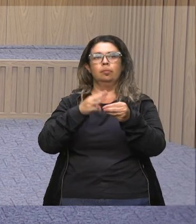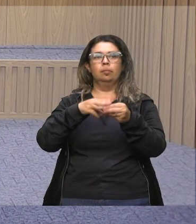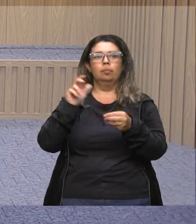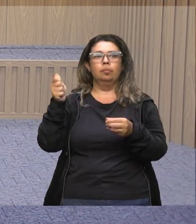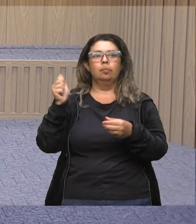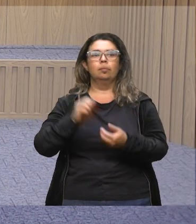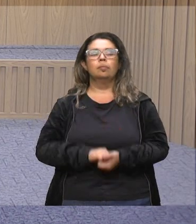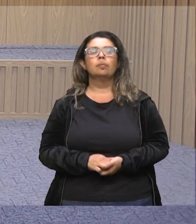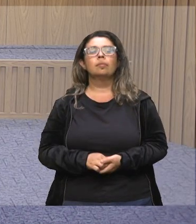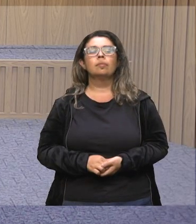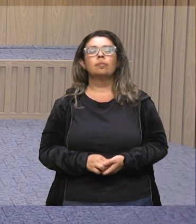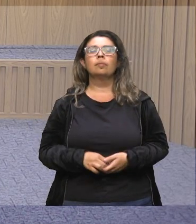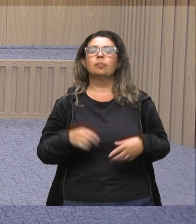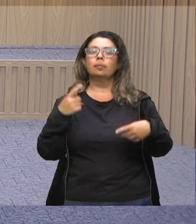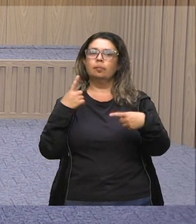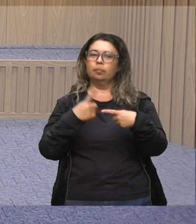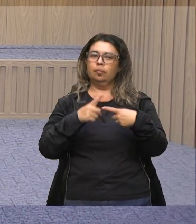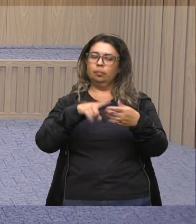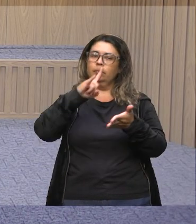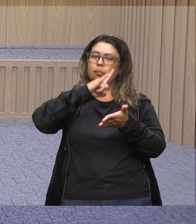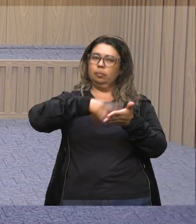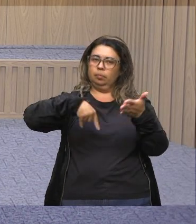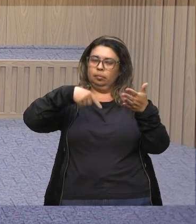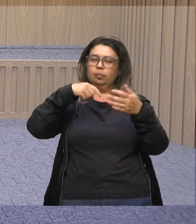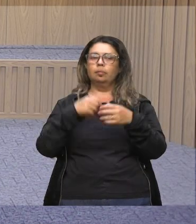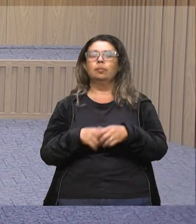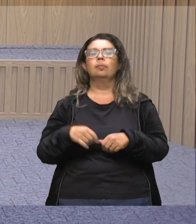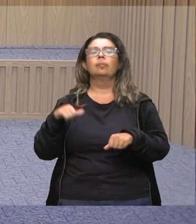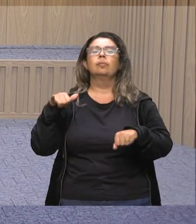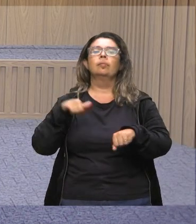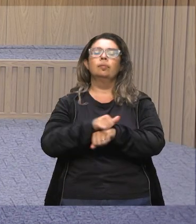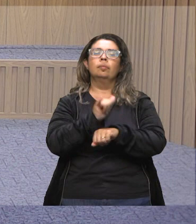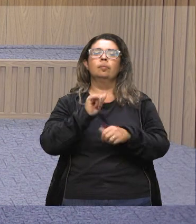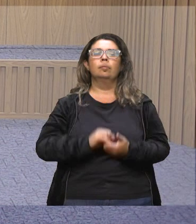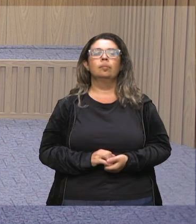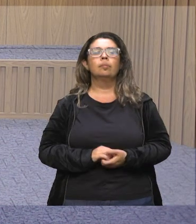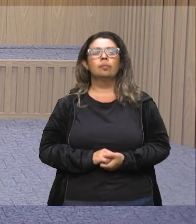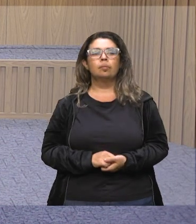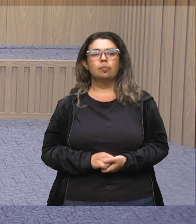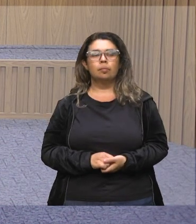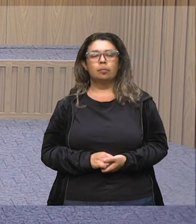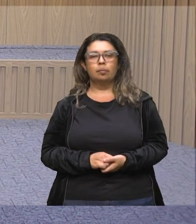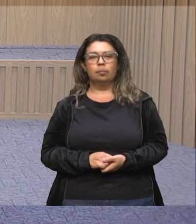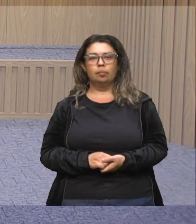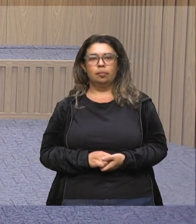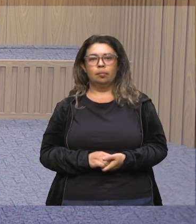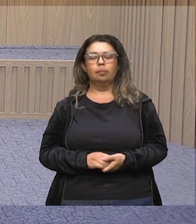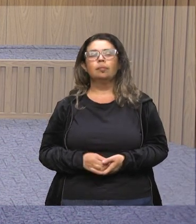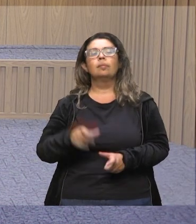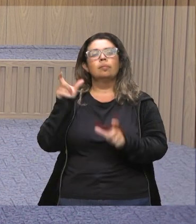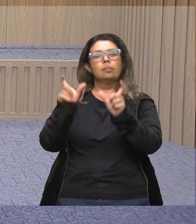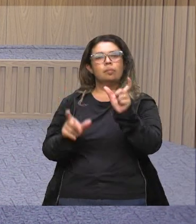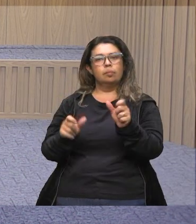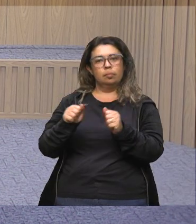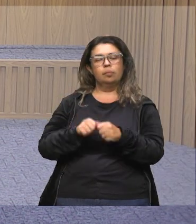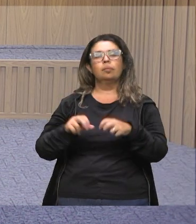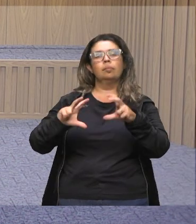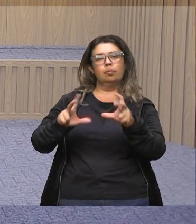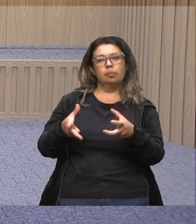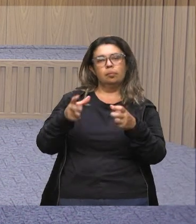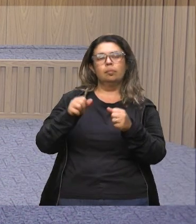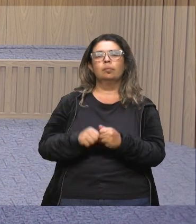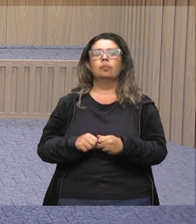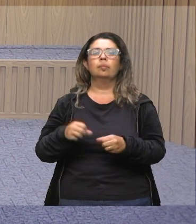Assis. Justificativa por ausência de agente político nas sessões ordinárias e outras. A unidade de pessoal e financeira da Câmara Municipal de